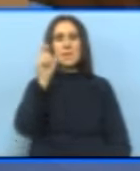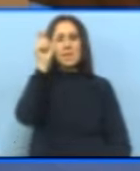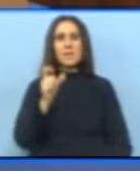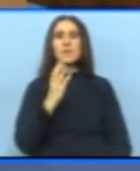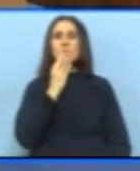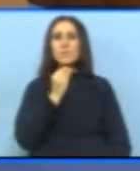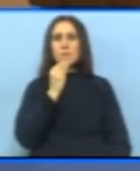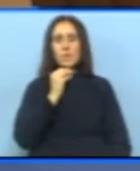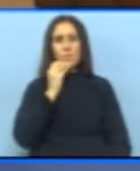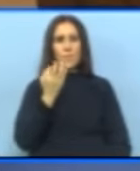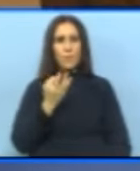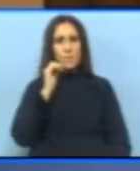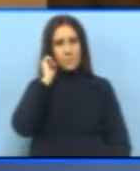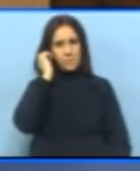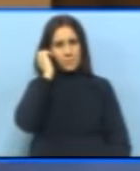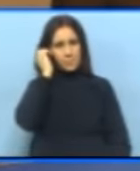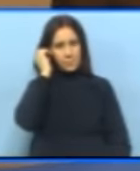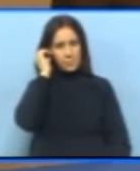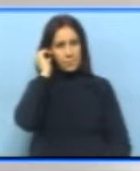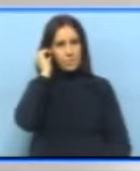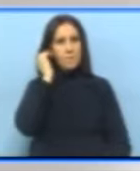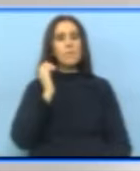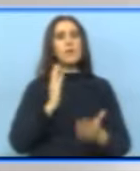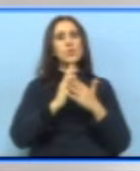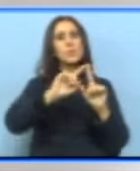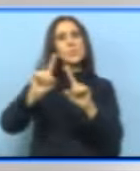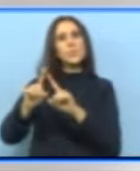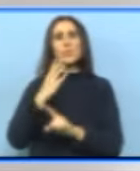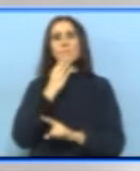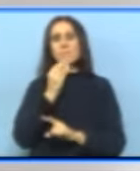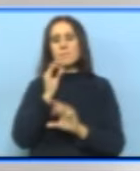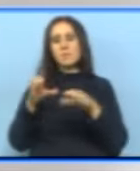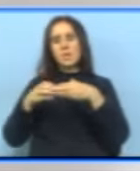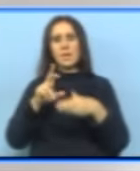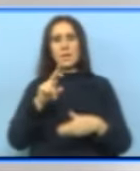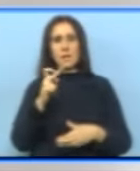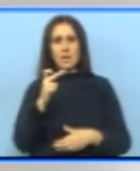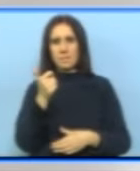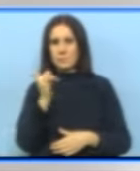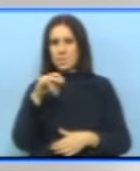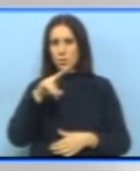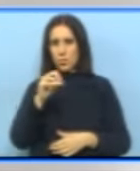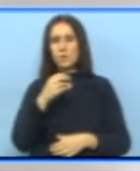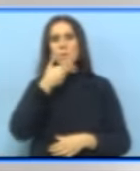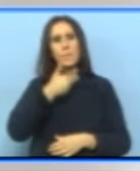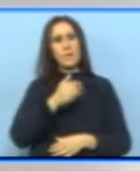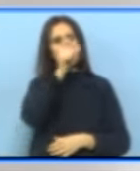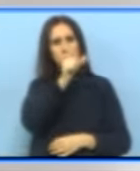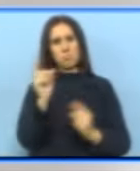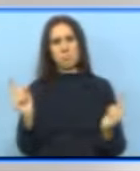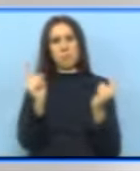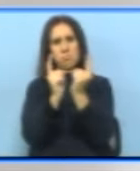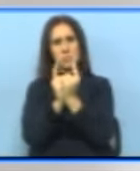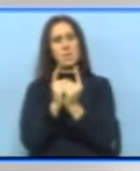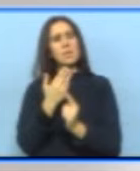com... Havia várias escolas no judaísmo rabínico, foi ter com um dos mestres a pedir-lhe como é que ele